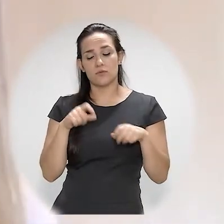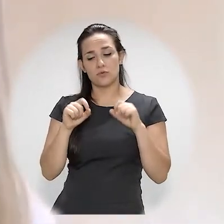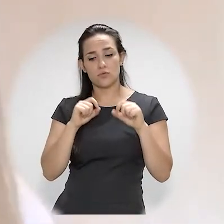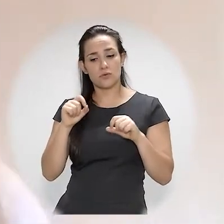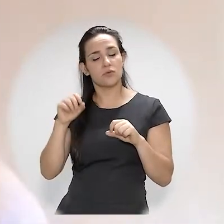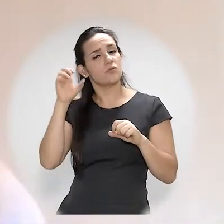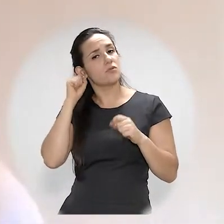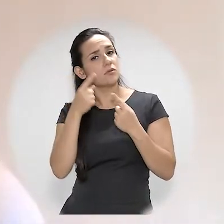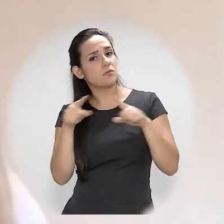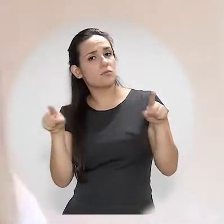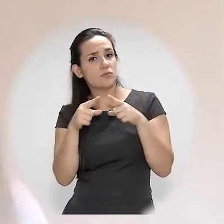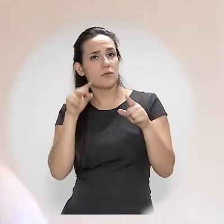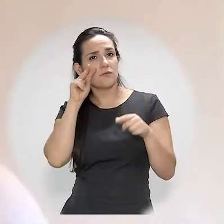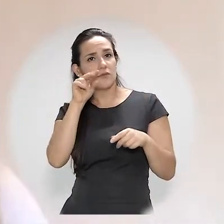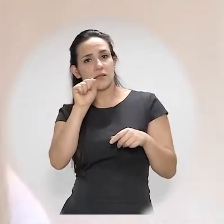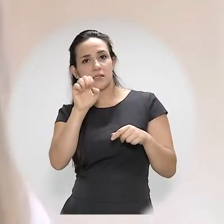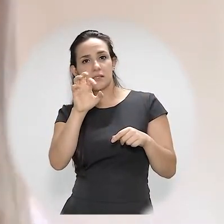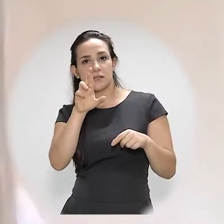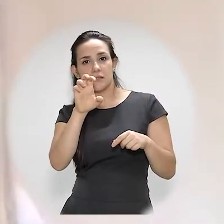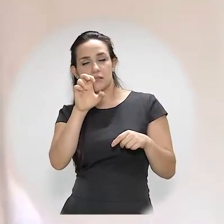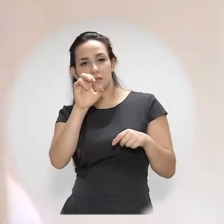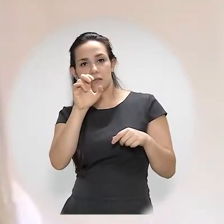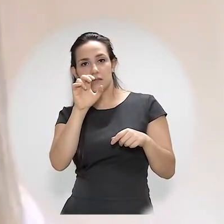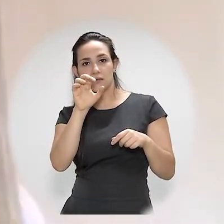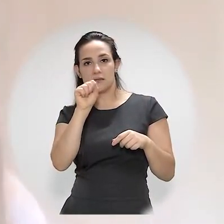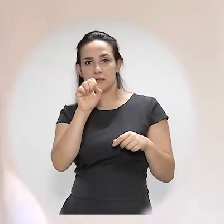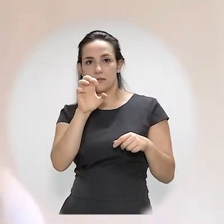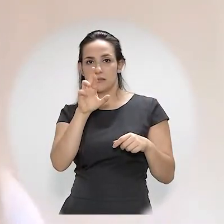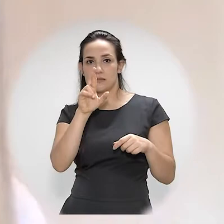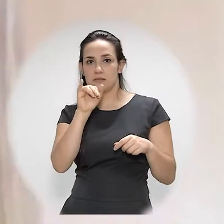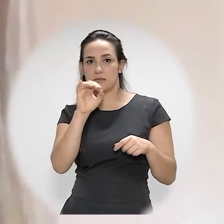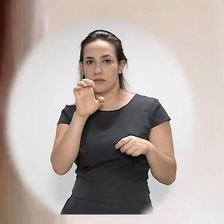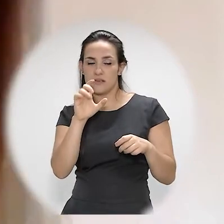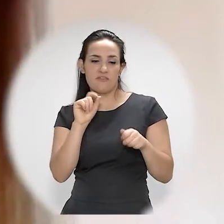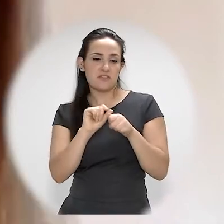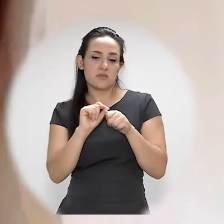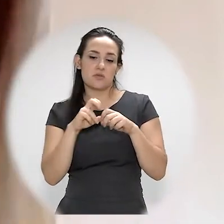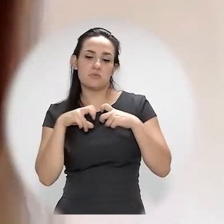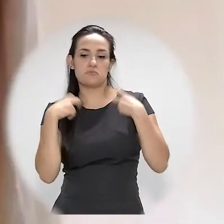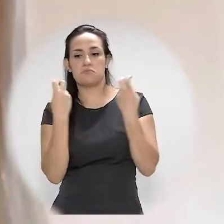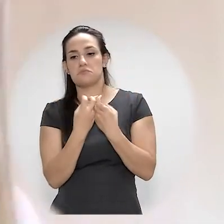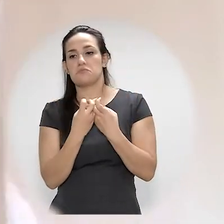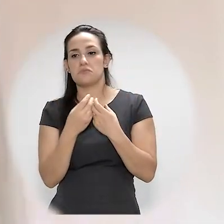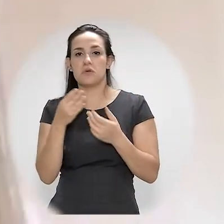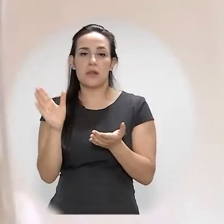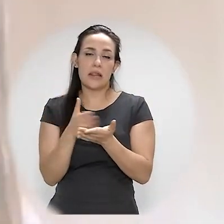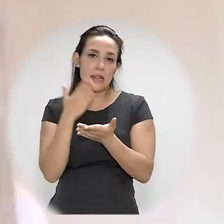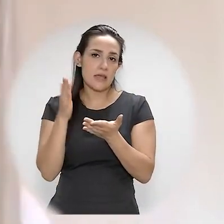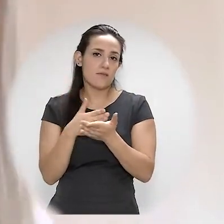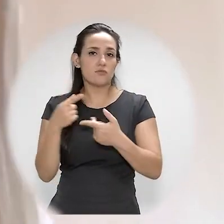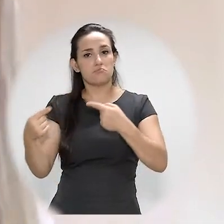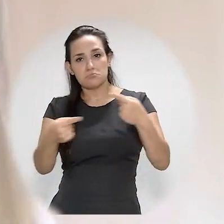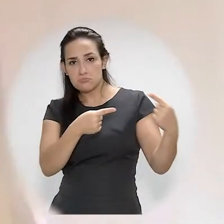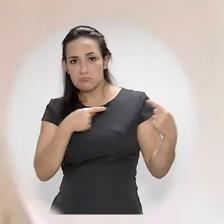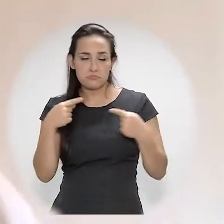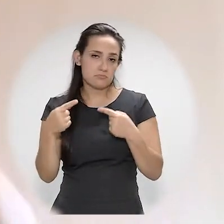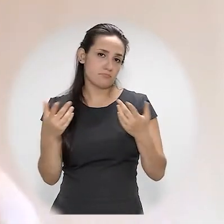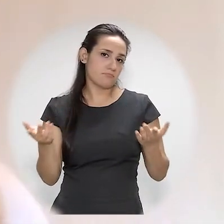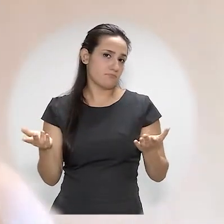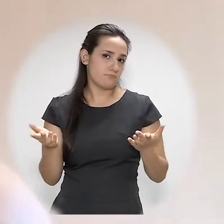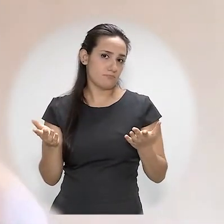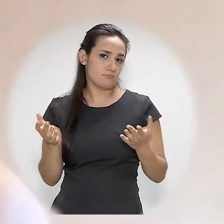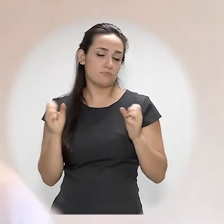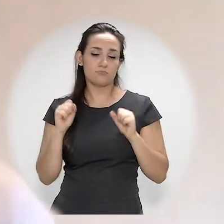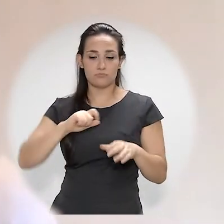dá para tocar um instrumento, dá para ouvir música, dá para assistir série, dá para assistir vídeos, dá para fazer um clube de livros, enfim, discutir os livros com os